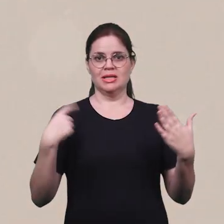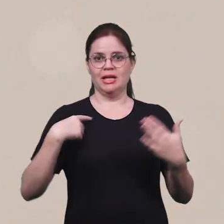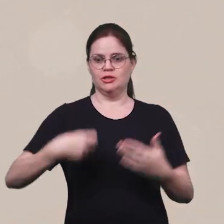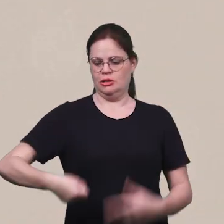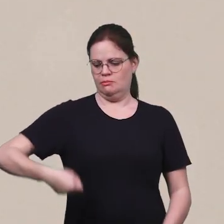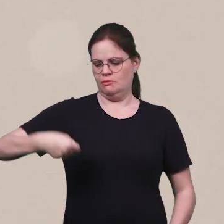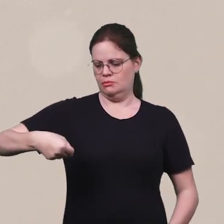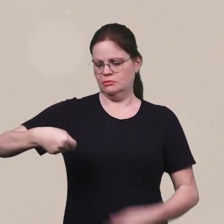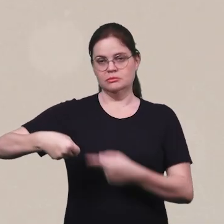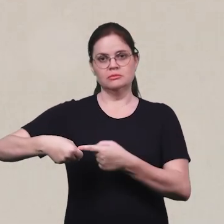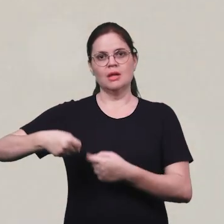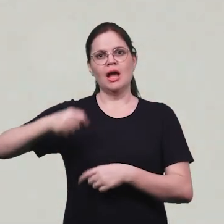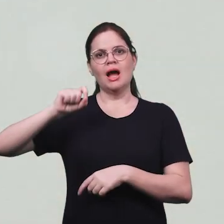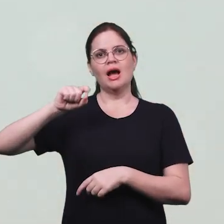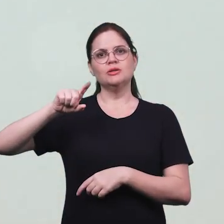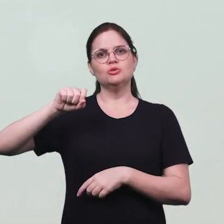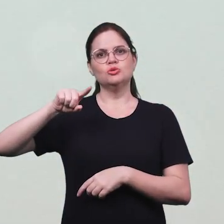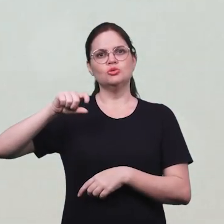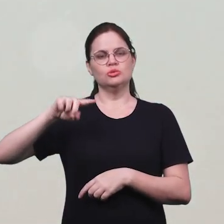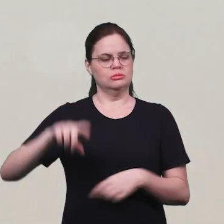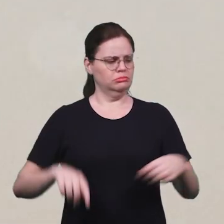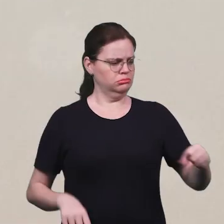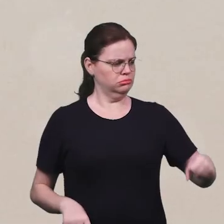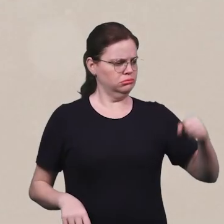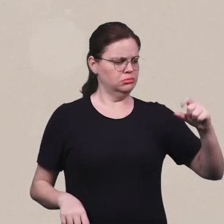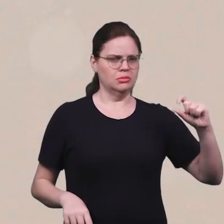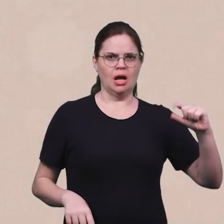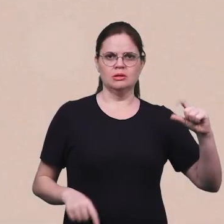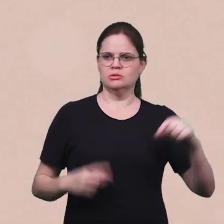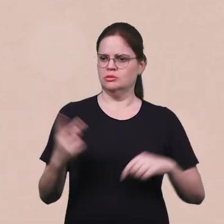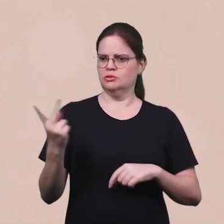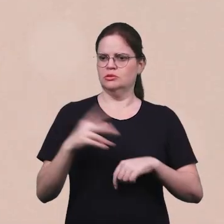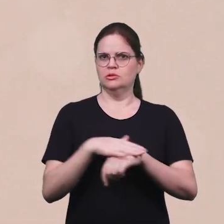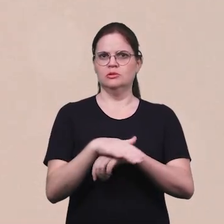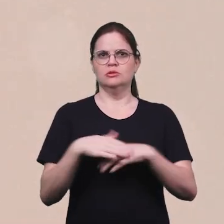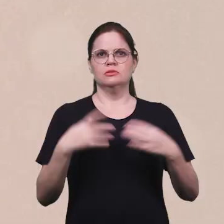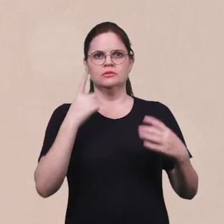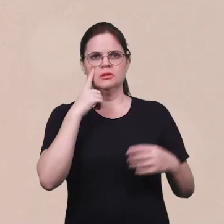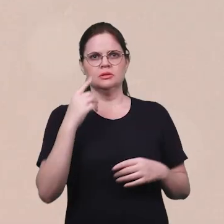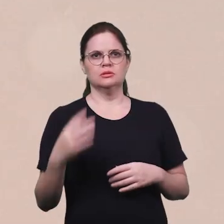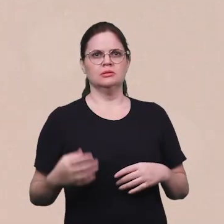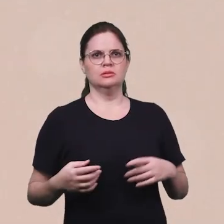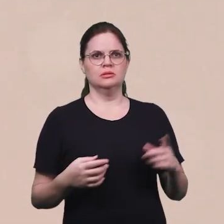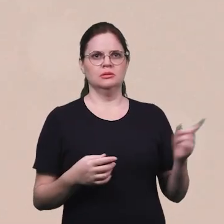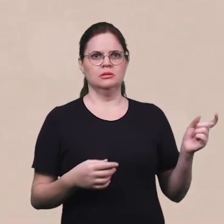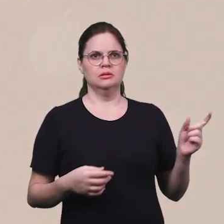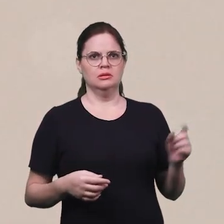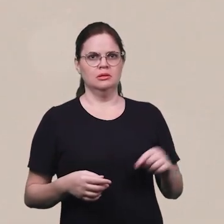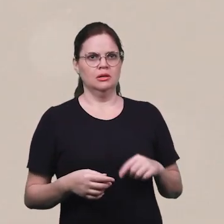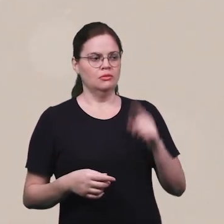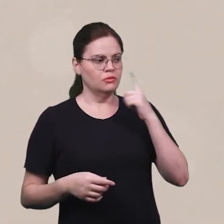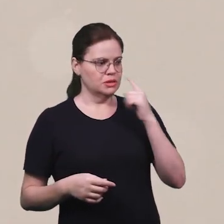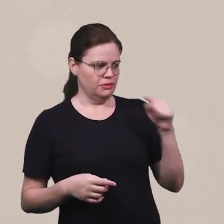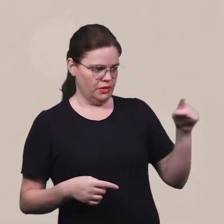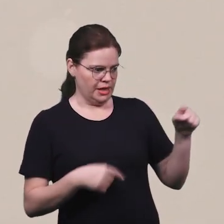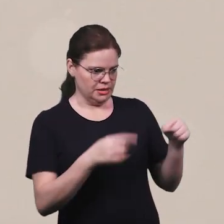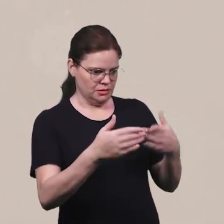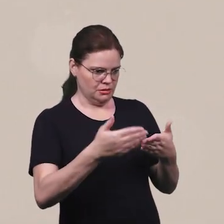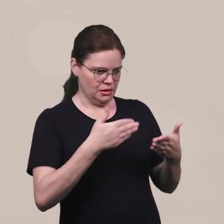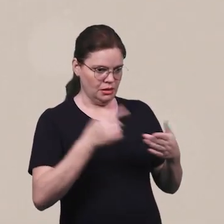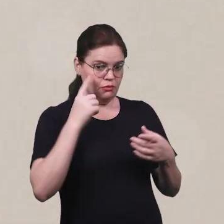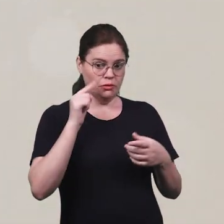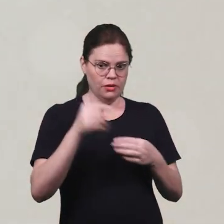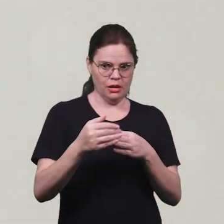ver, e cada um com uma maleta daquela, e um falava para o outro: então eu vou levar essa parte, e você leva essa parte aqui.